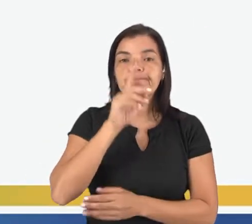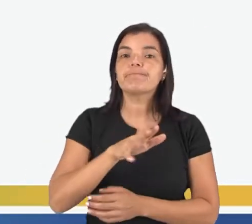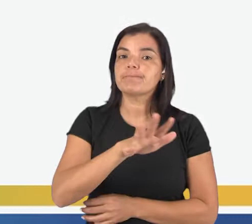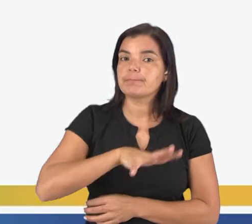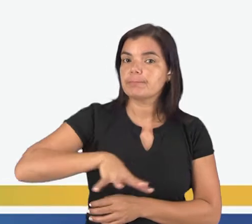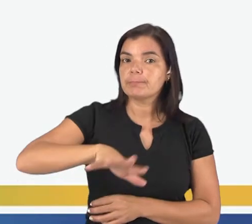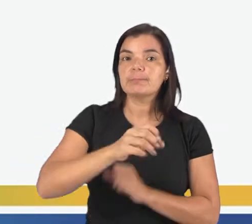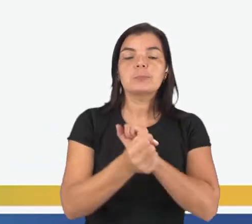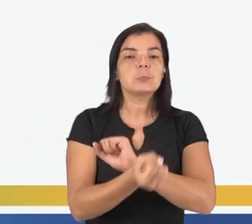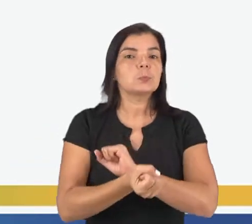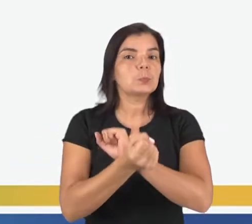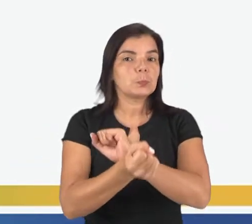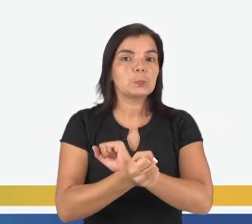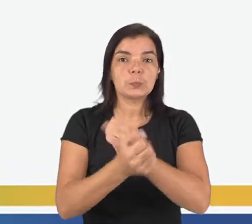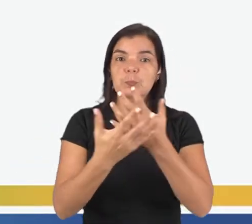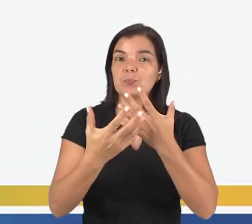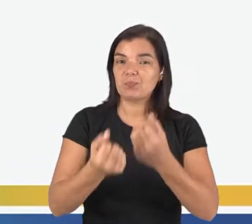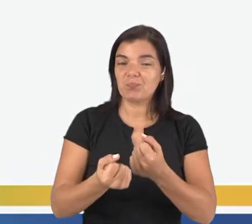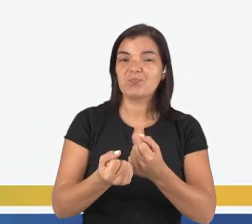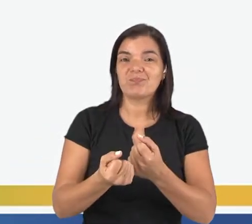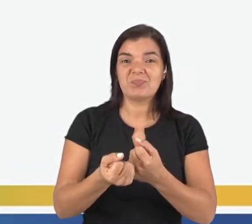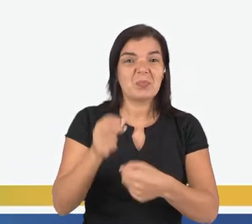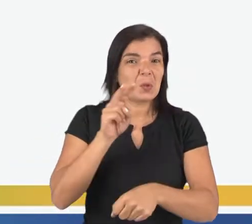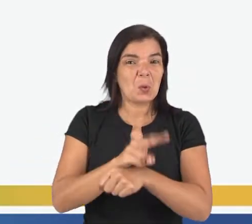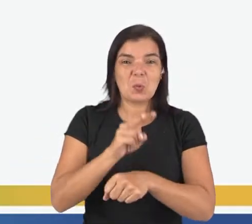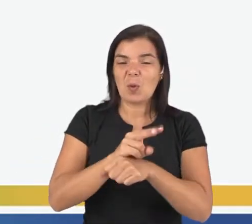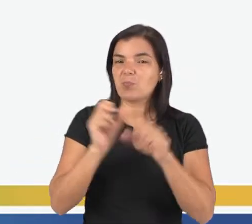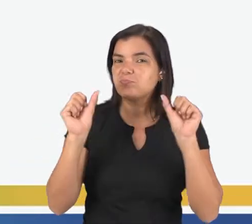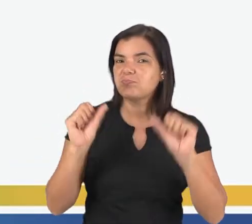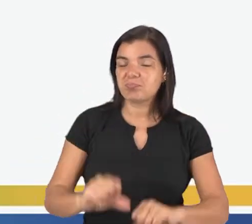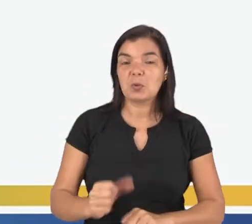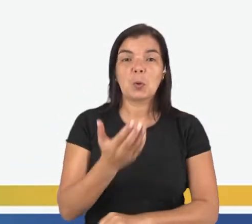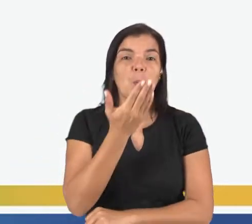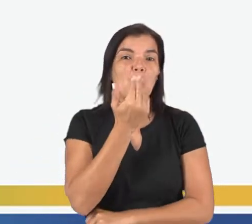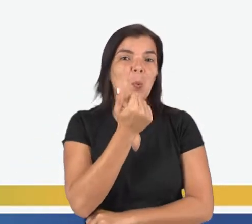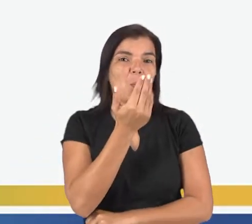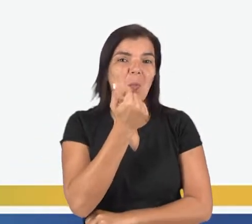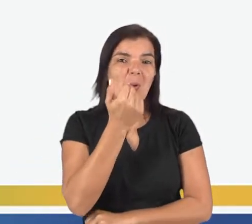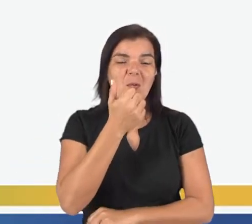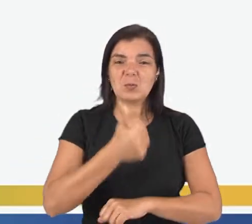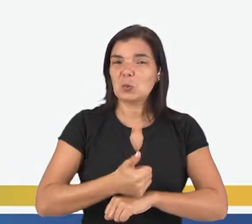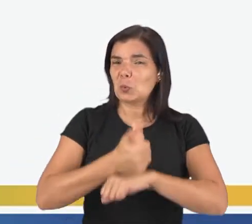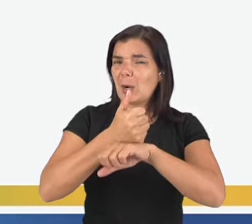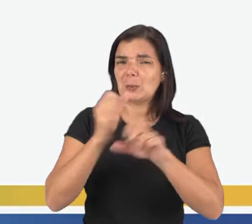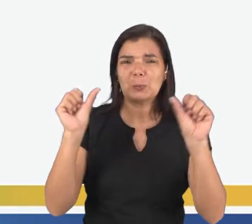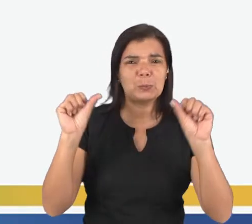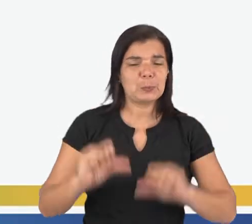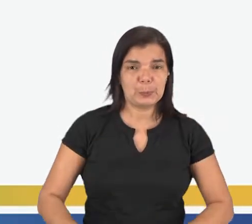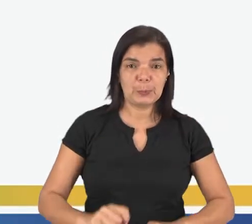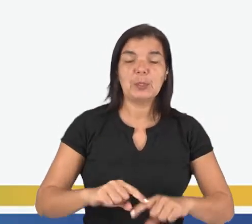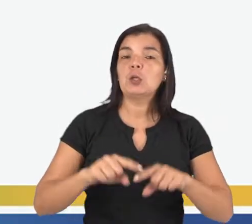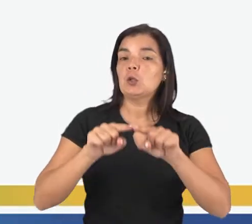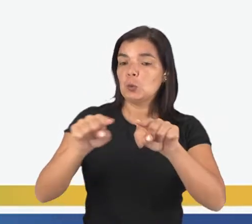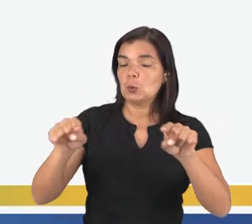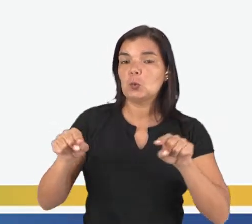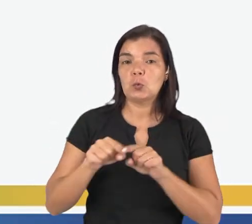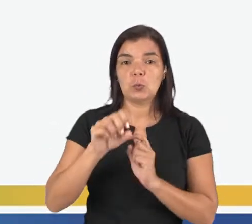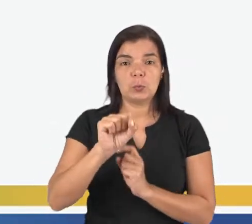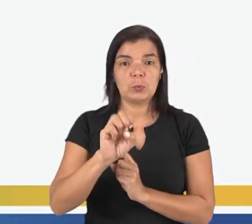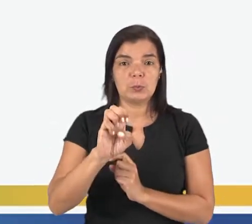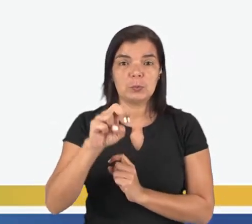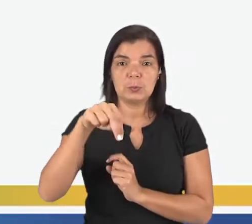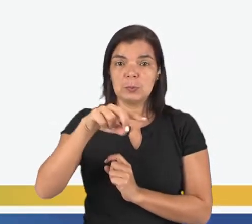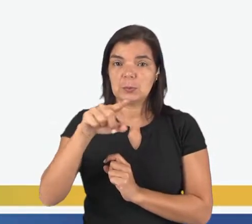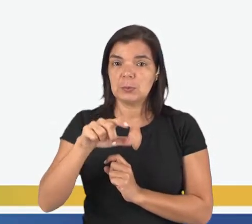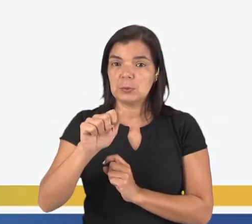maioria dos escravos recebia péssimo tratamento, comiam alimentos de péssima qualidade, dormiam na senzala, que era uma espécie